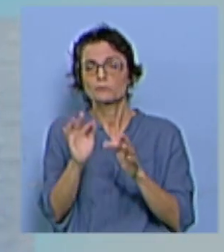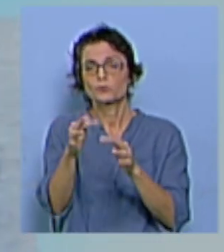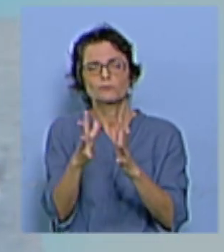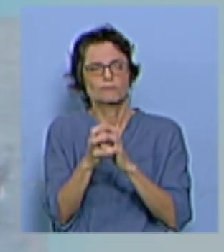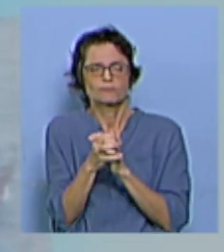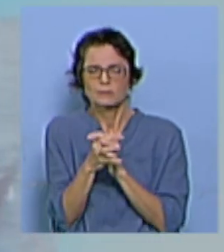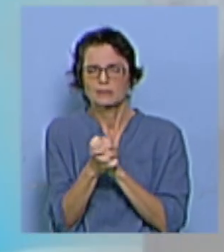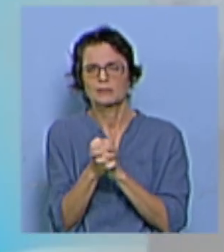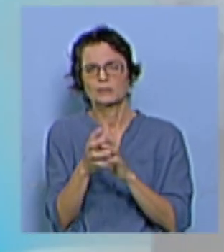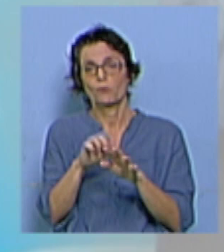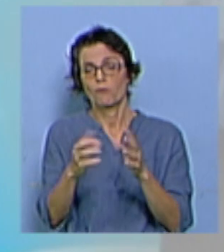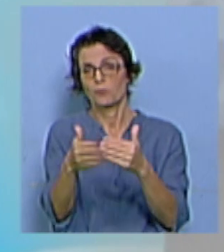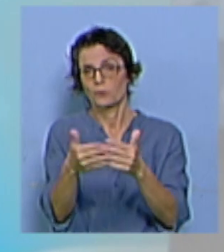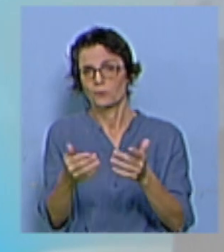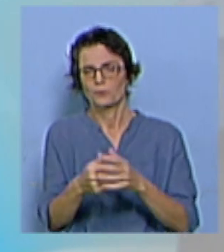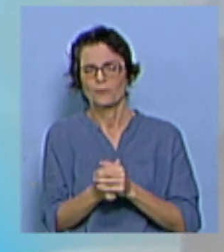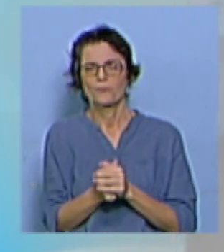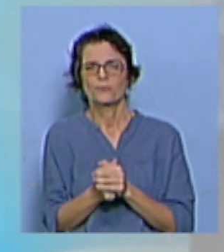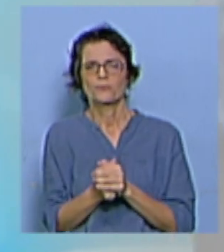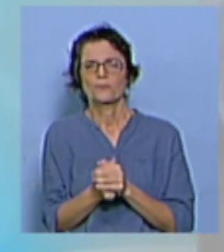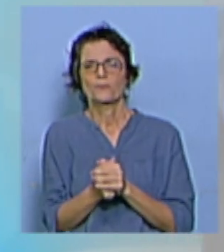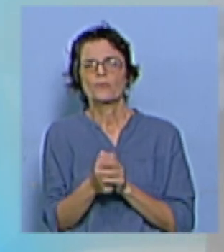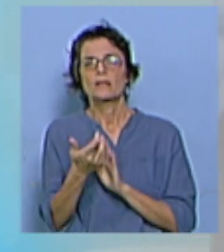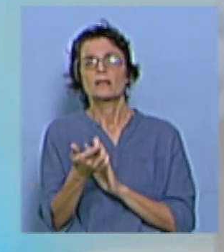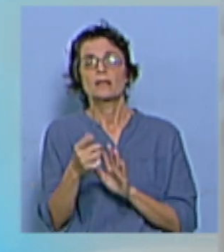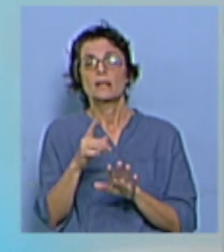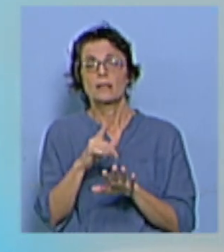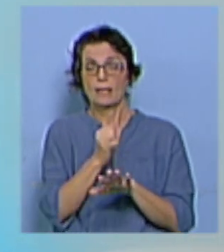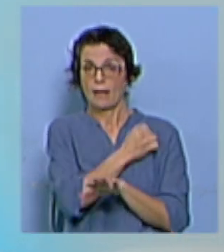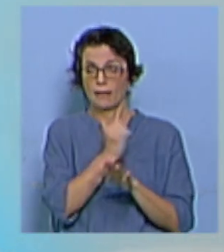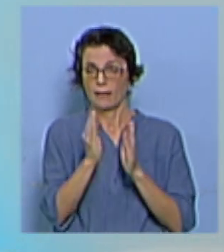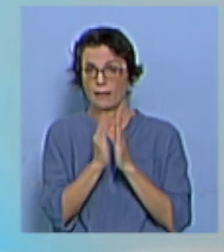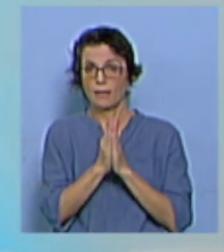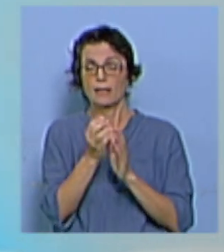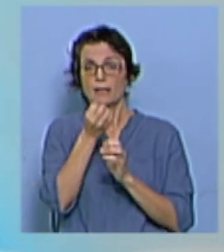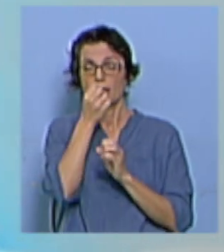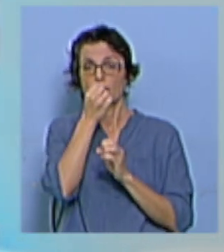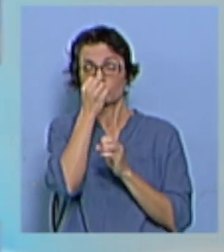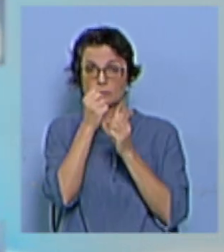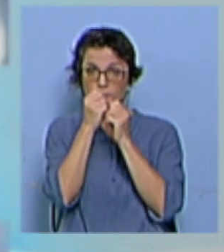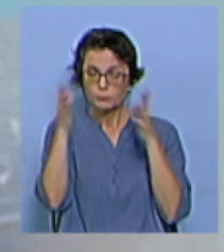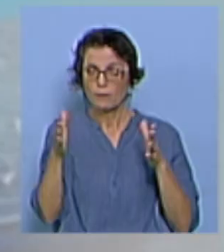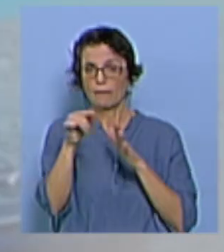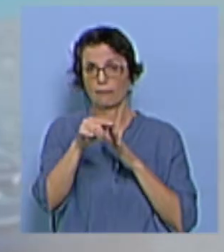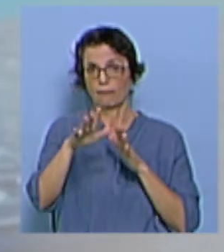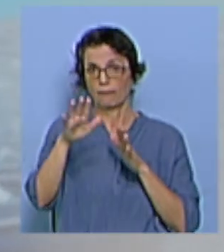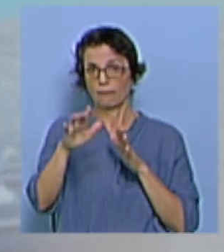Uhum. E fica esse convite desde já para na página da Igreja do Campo Grande, não é? Exatamente. E também no igrejadocampogrande.pt.